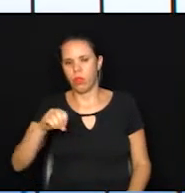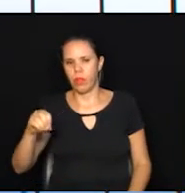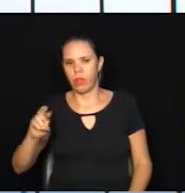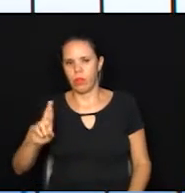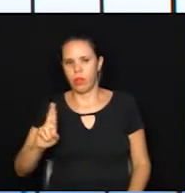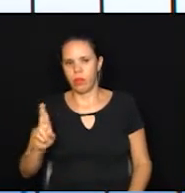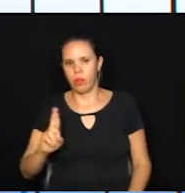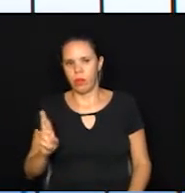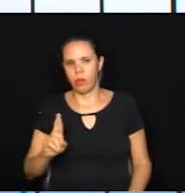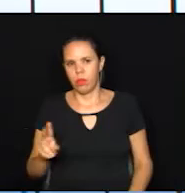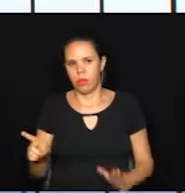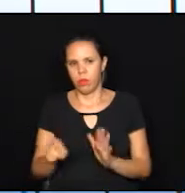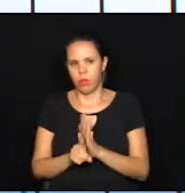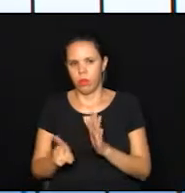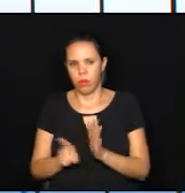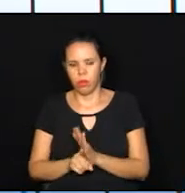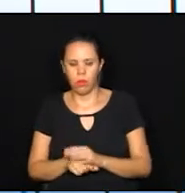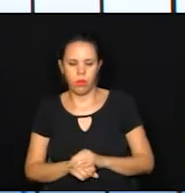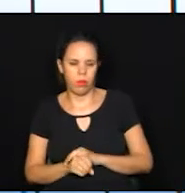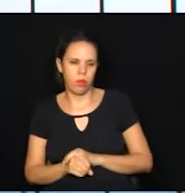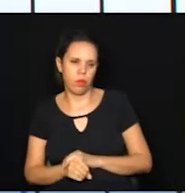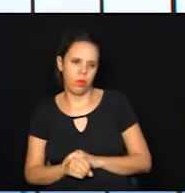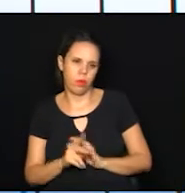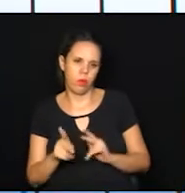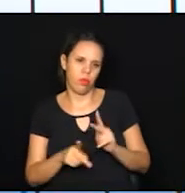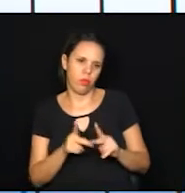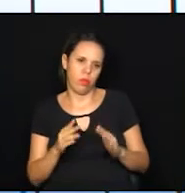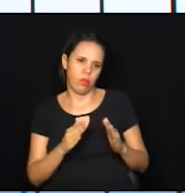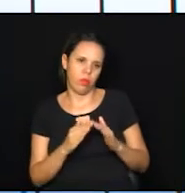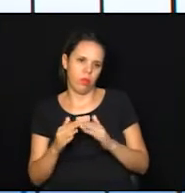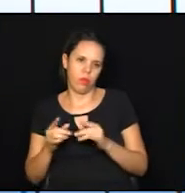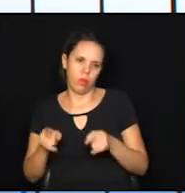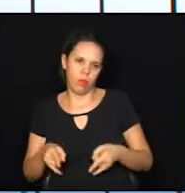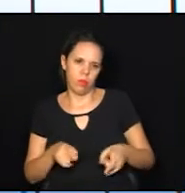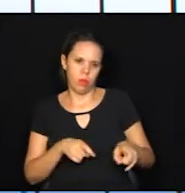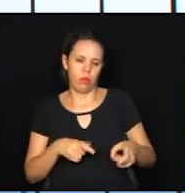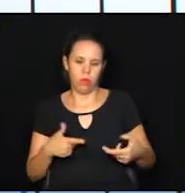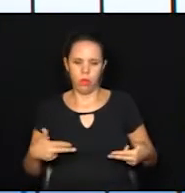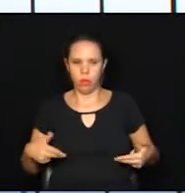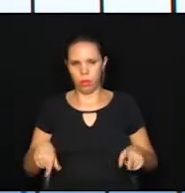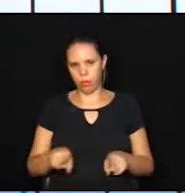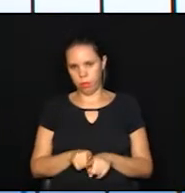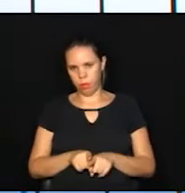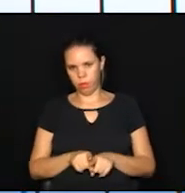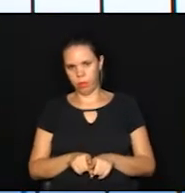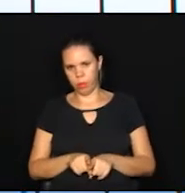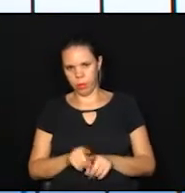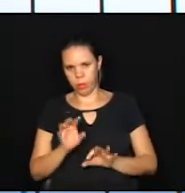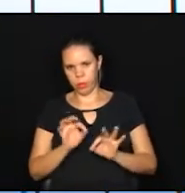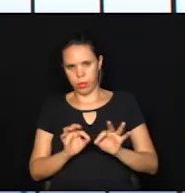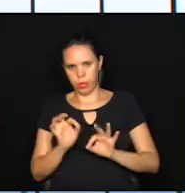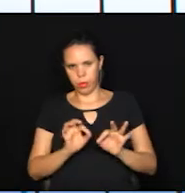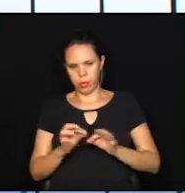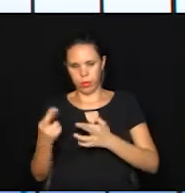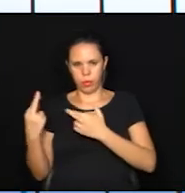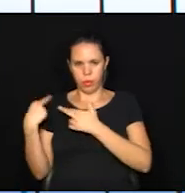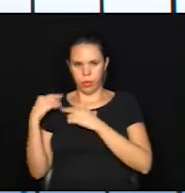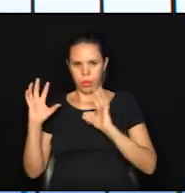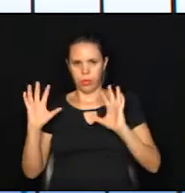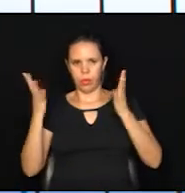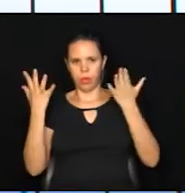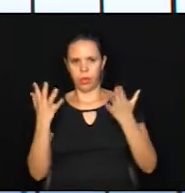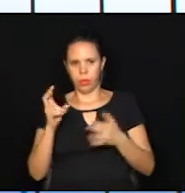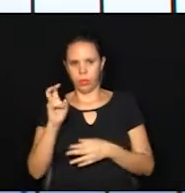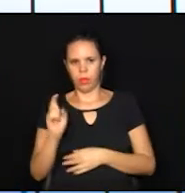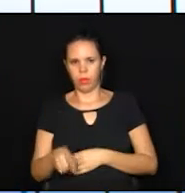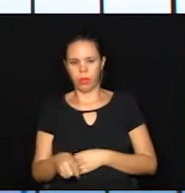18.900 ao proprietário ou possuidor do imóvel e também, além do organizador da festa, que também